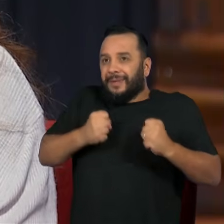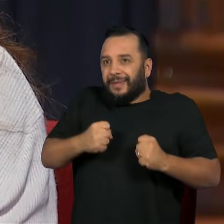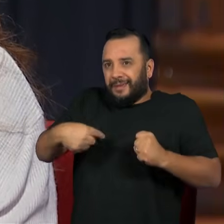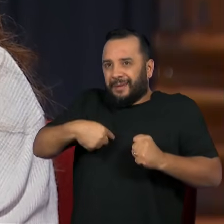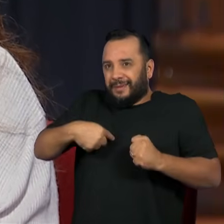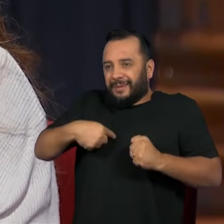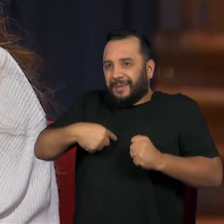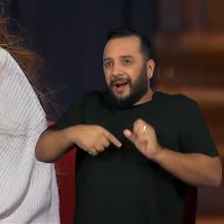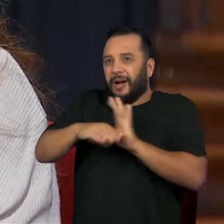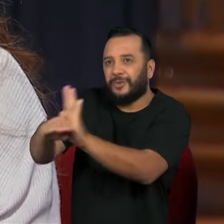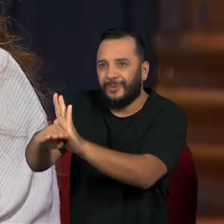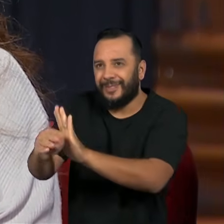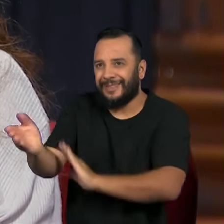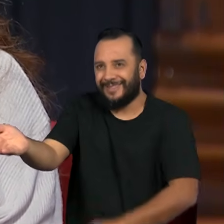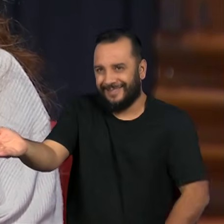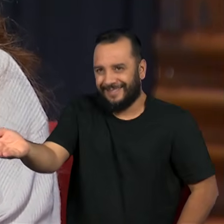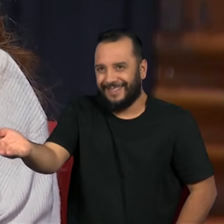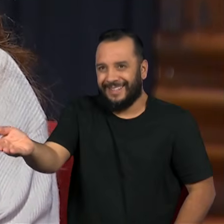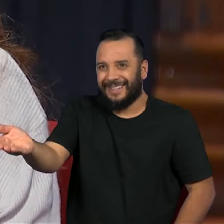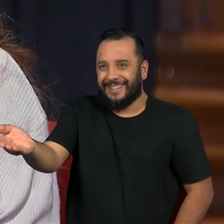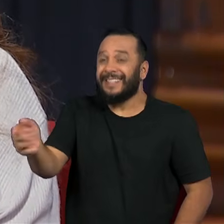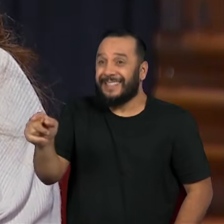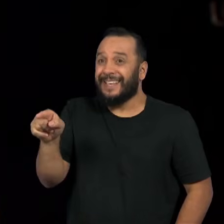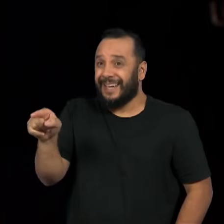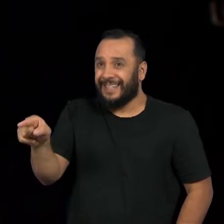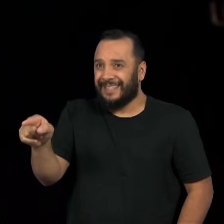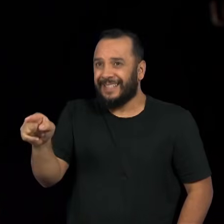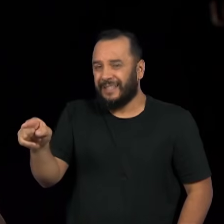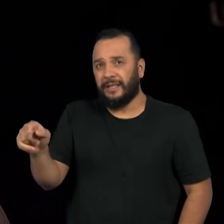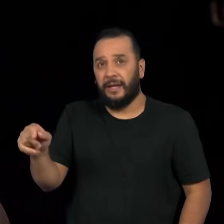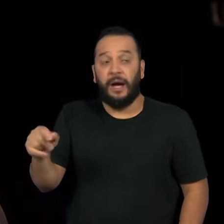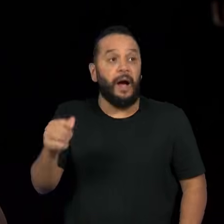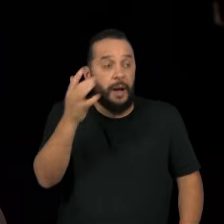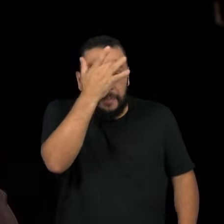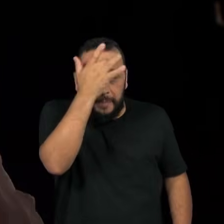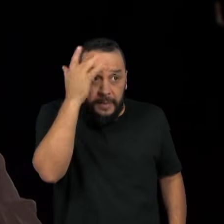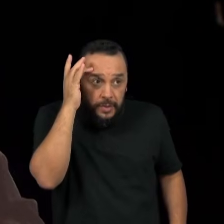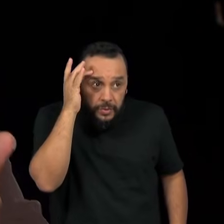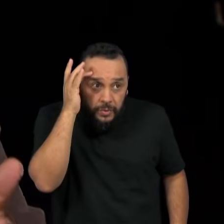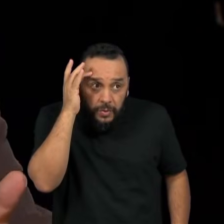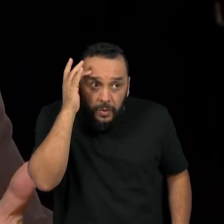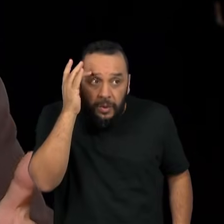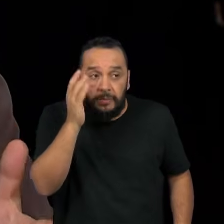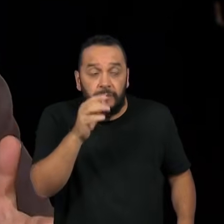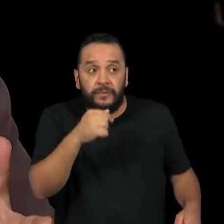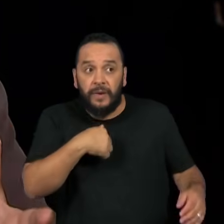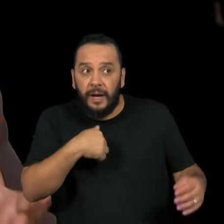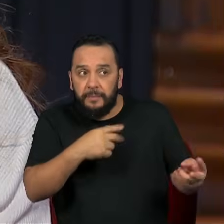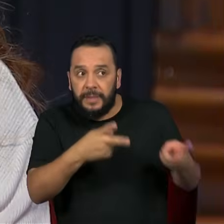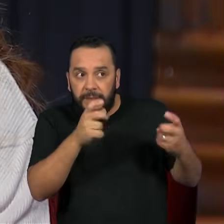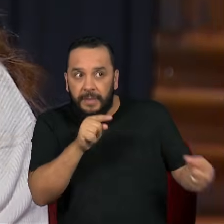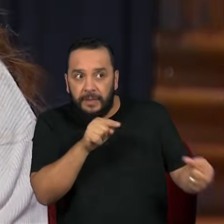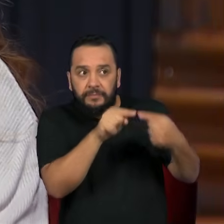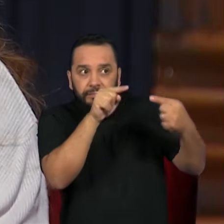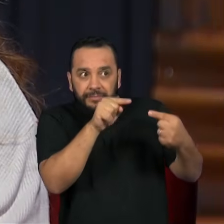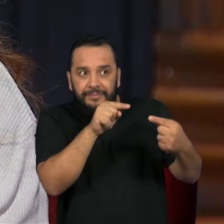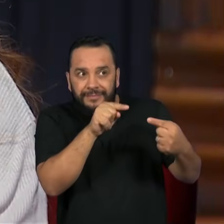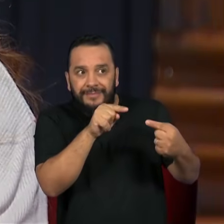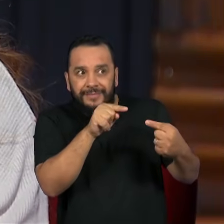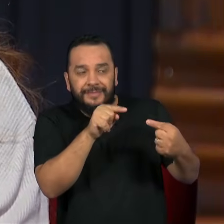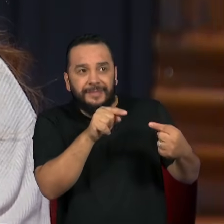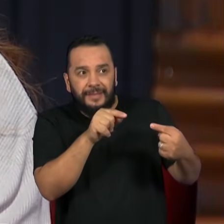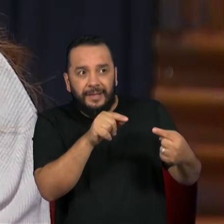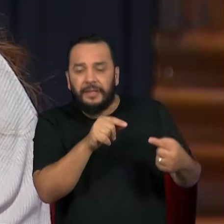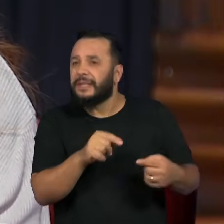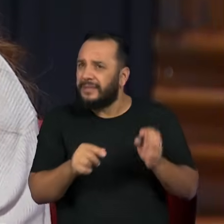leva para um espaço de muito conforto dentro do seu E a corpo e da sua pessoa cabeça. vai identificar isso, vai conectar com você, Isso.